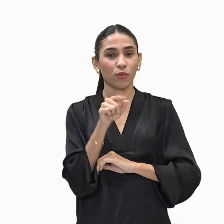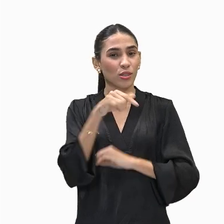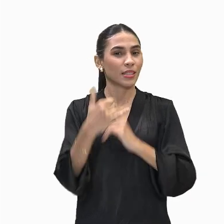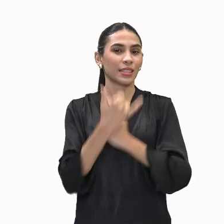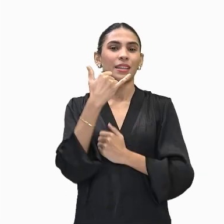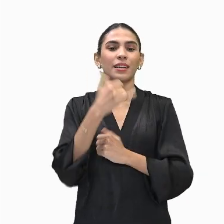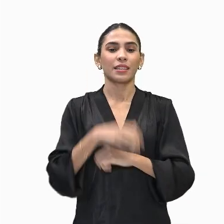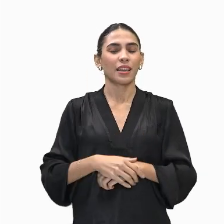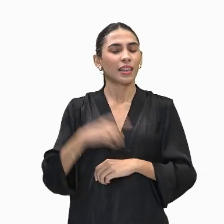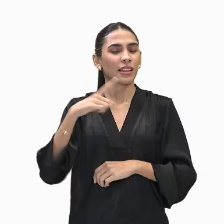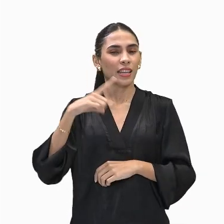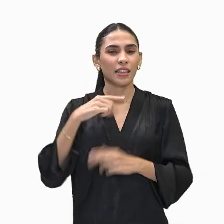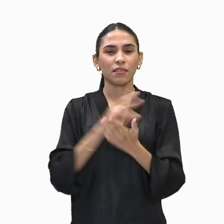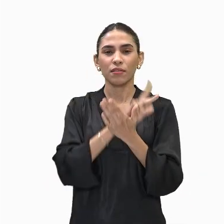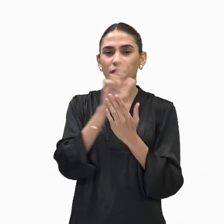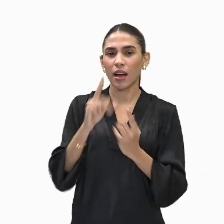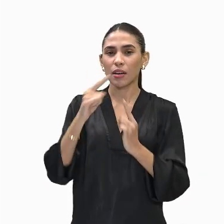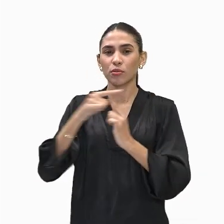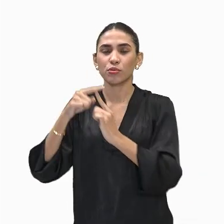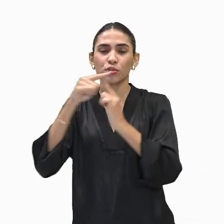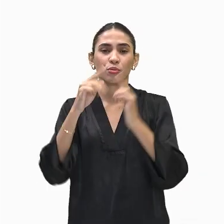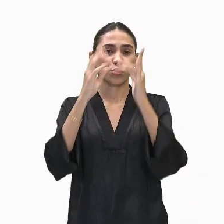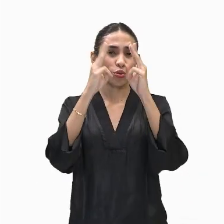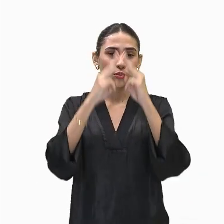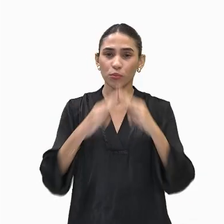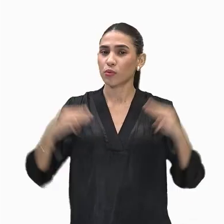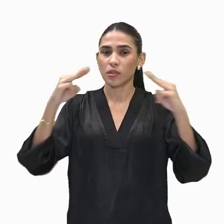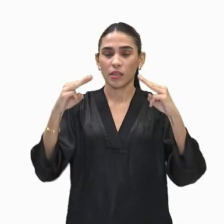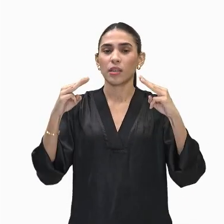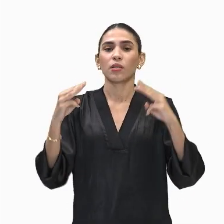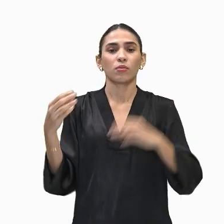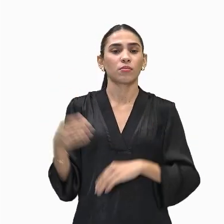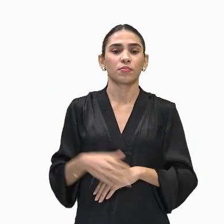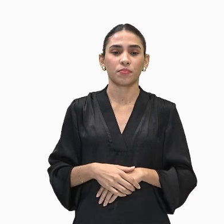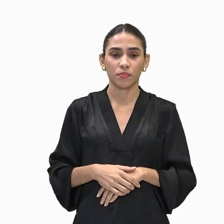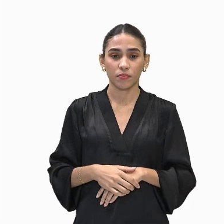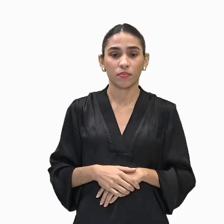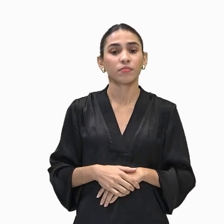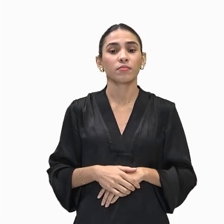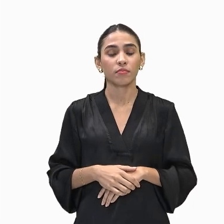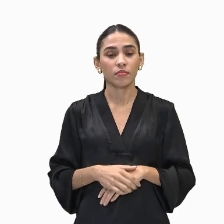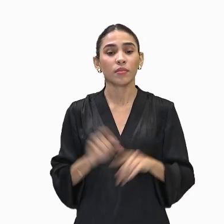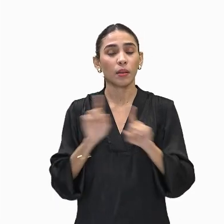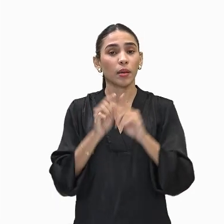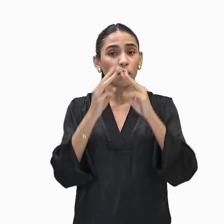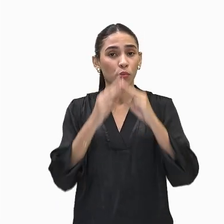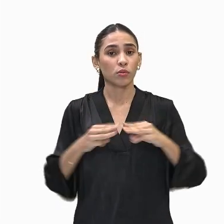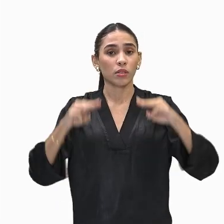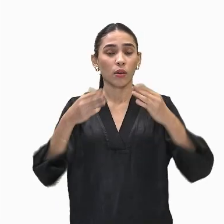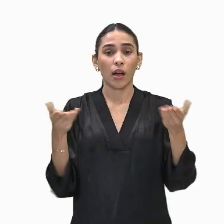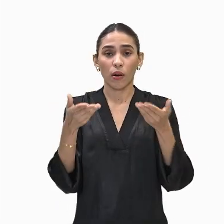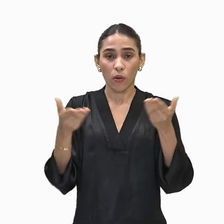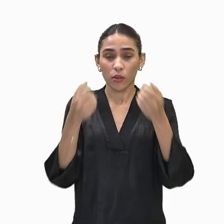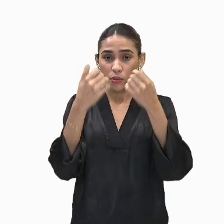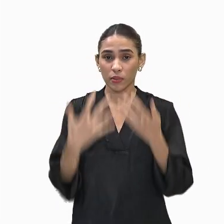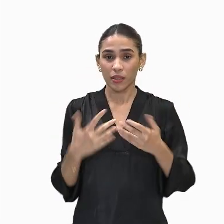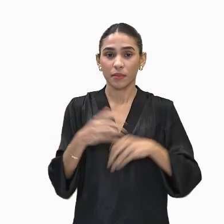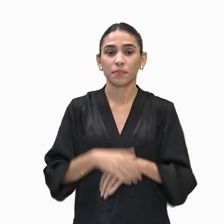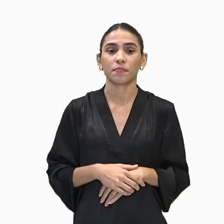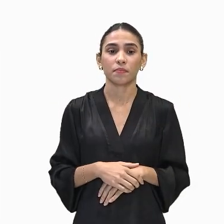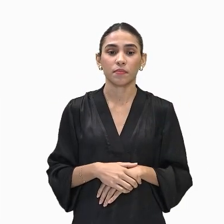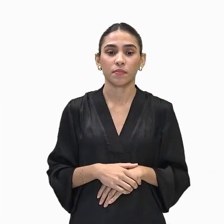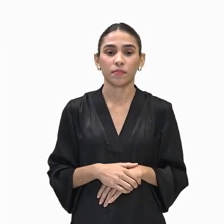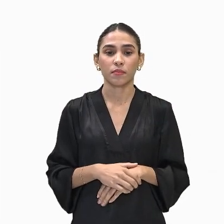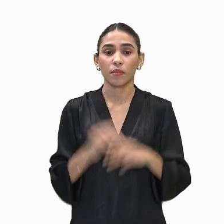tecnologia e outros saberes atualíssimos. E um desses museus que nós vamos falar é